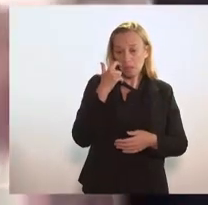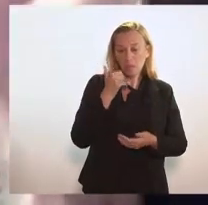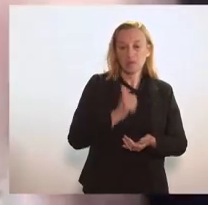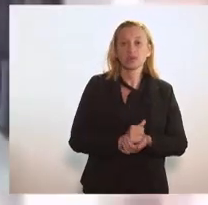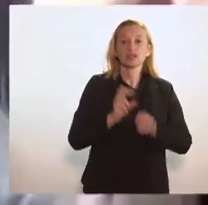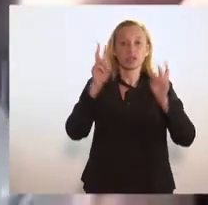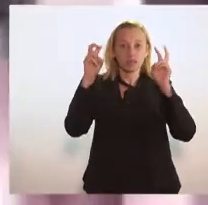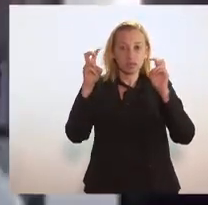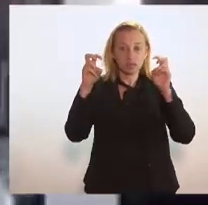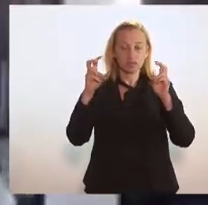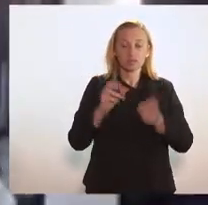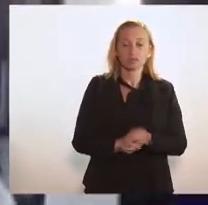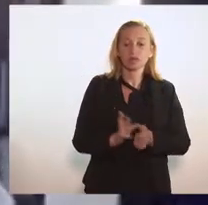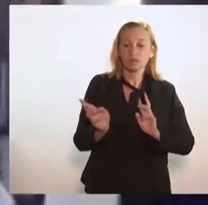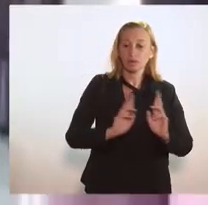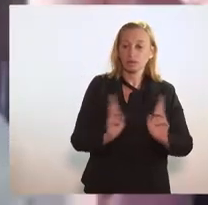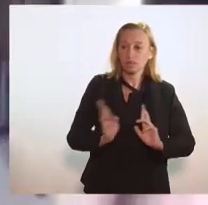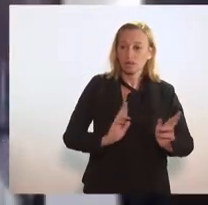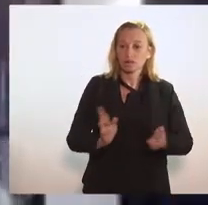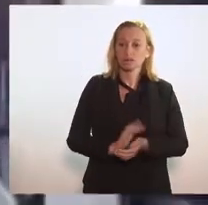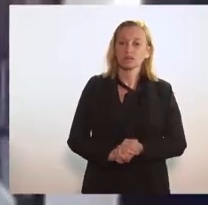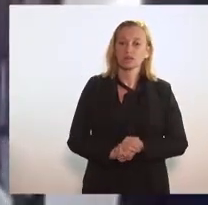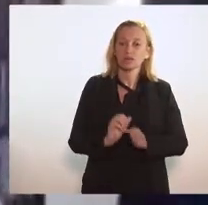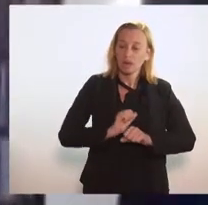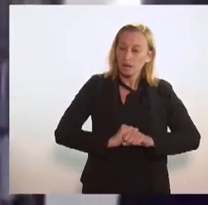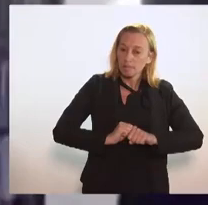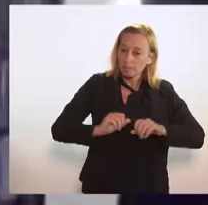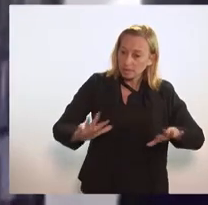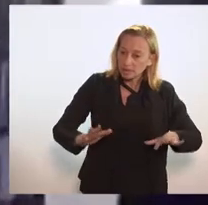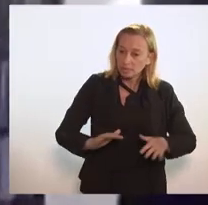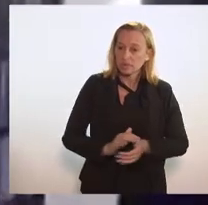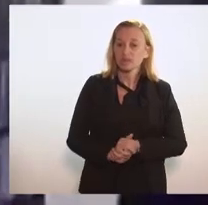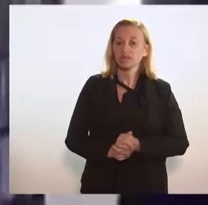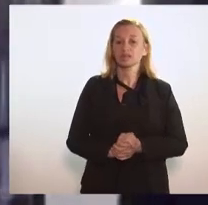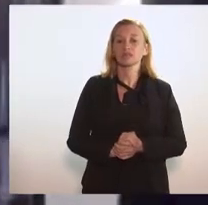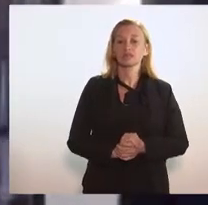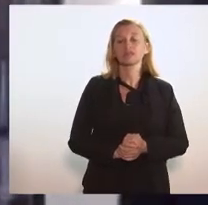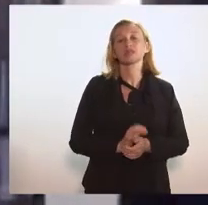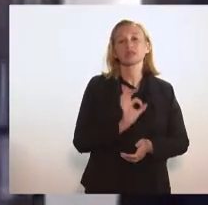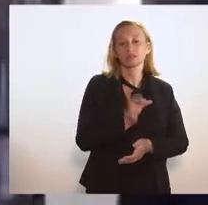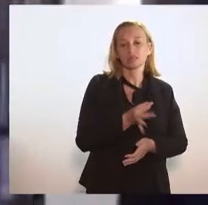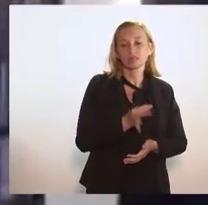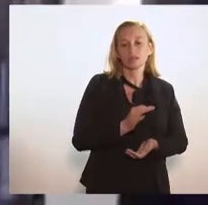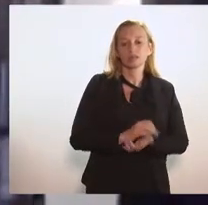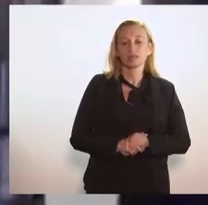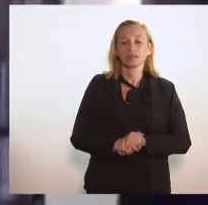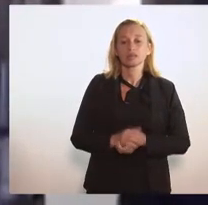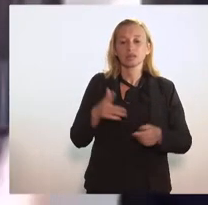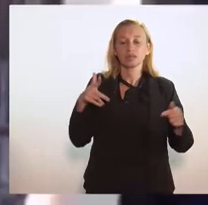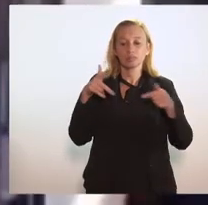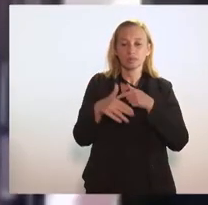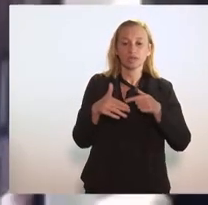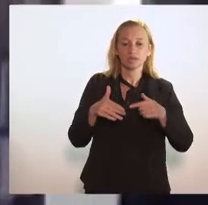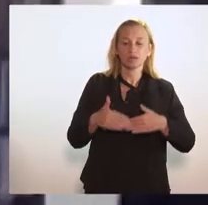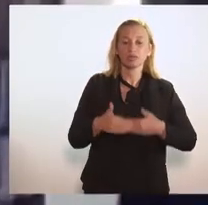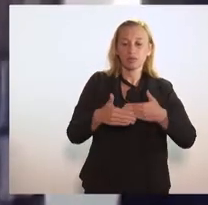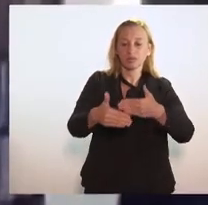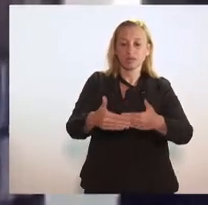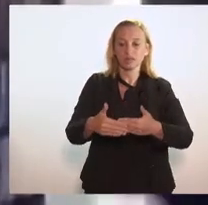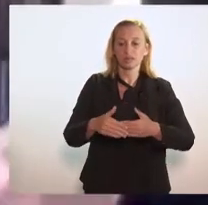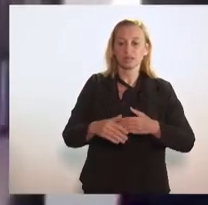questões relacionadas com a poderia e com a finalidade de exatamente de impedir o avanço